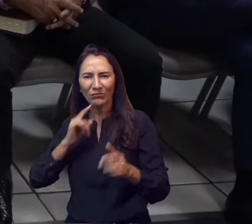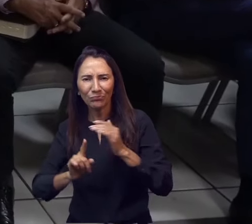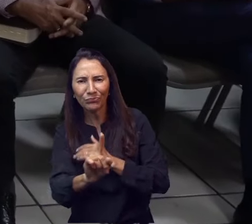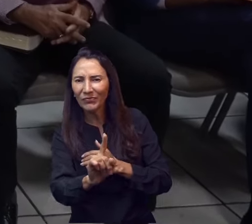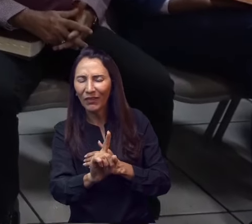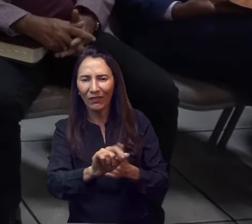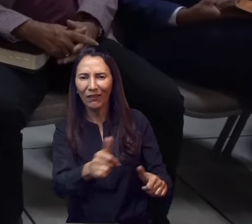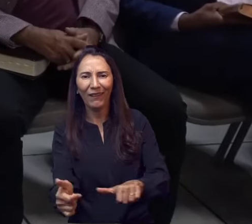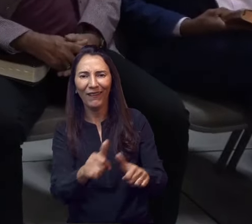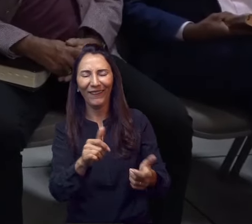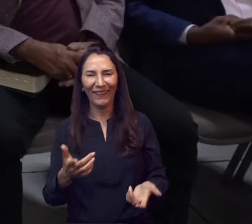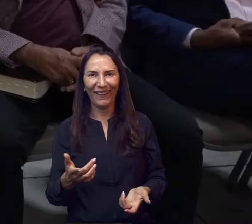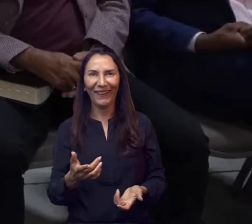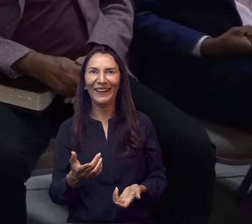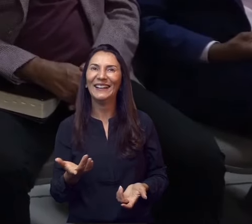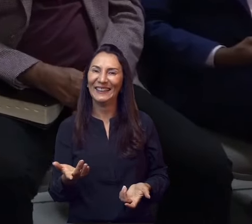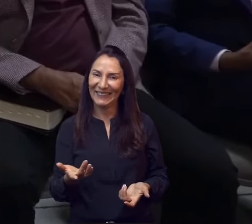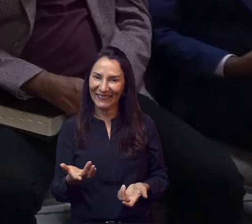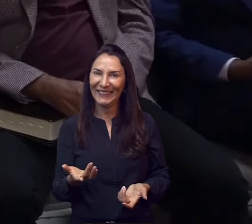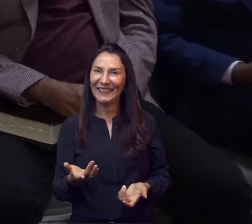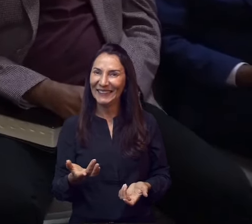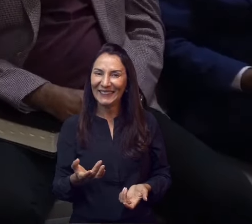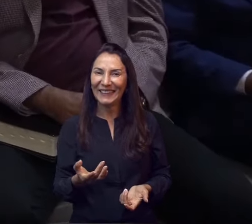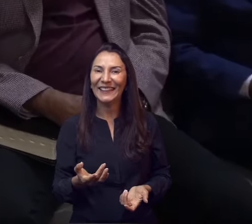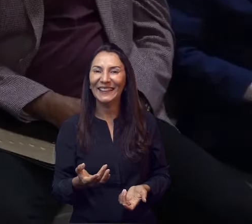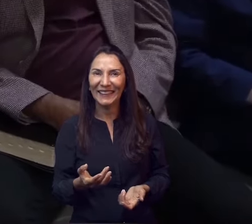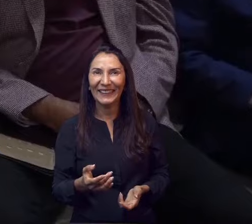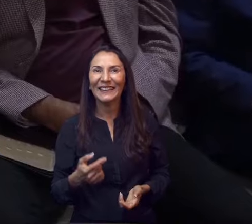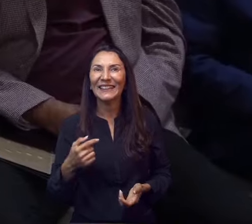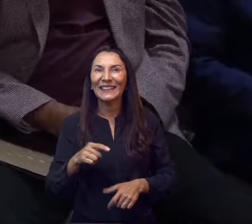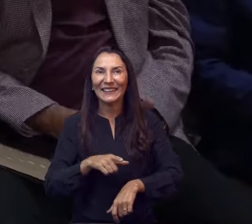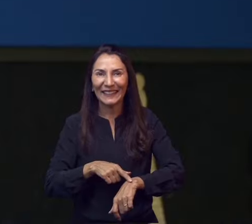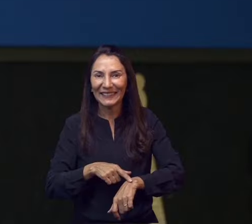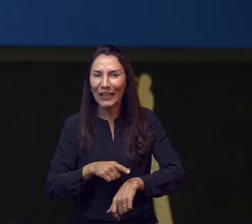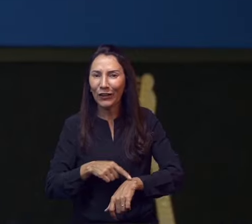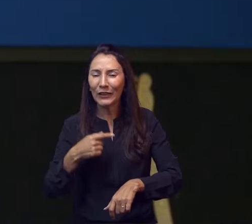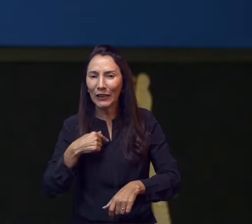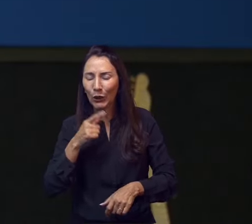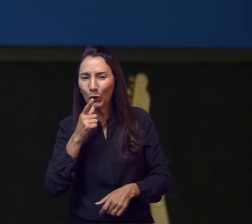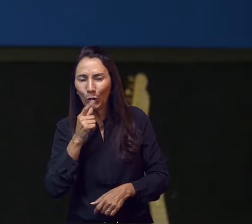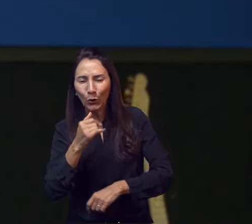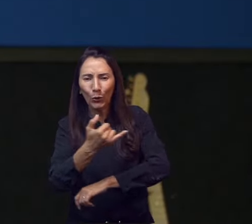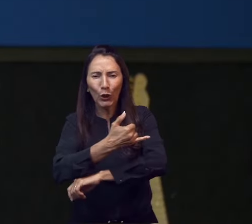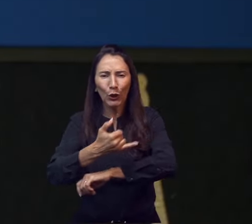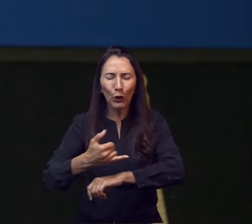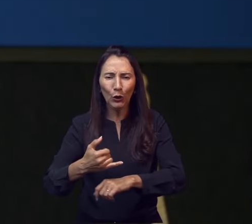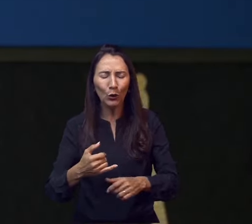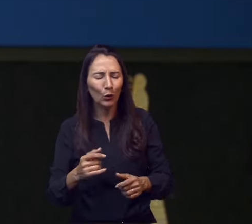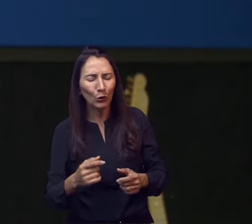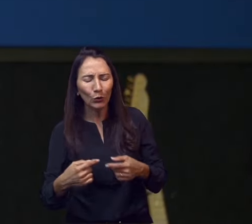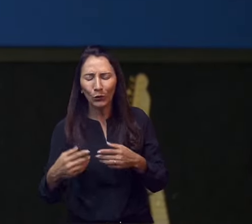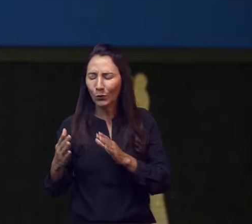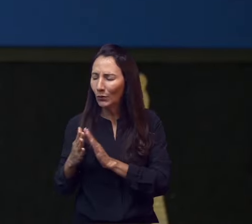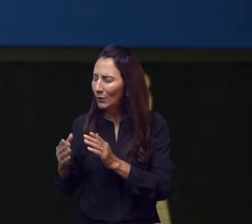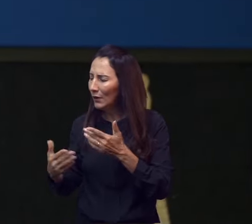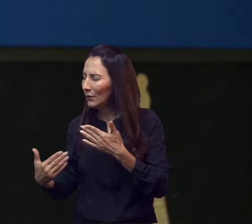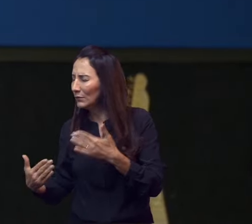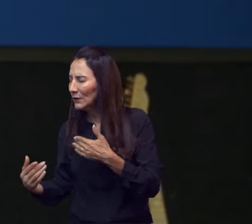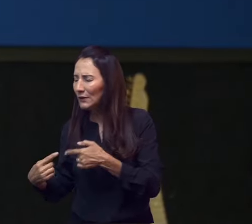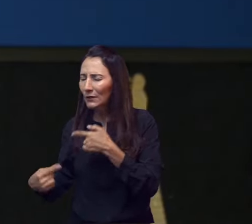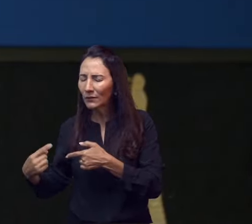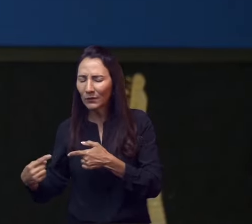tava aqui ontem ao vivo porque que foi o problema mas quando eu tô discutindo com Silas dentro da água do rio Jordão a gente olha do lado o Jorge já tinha